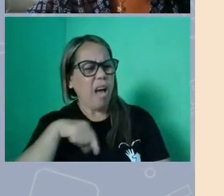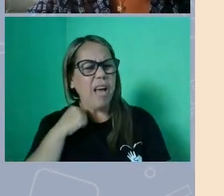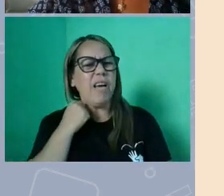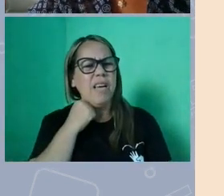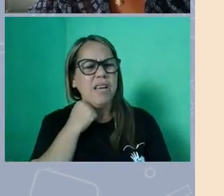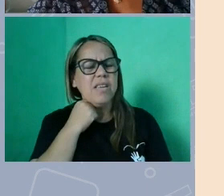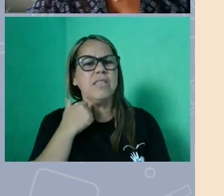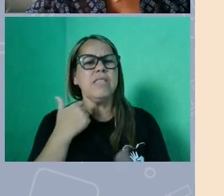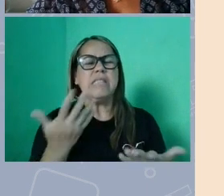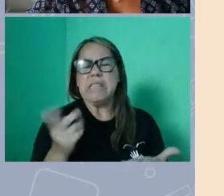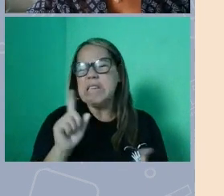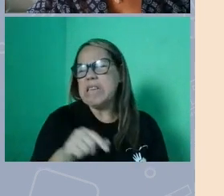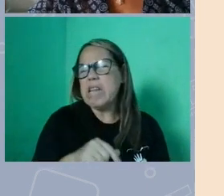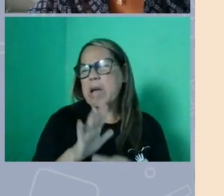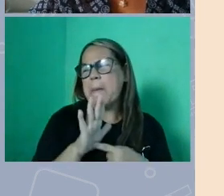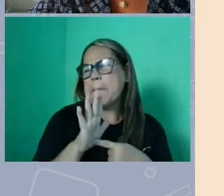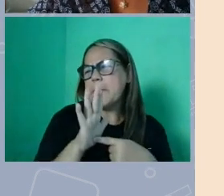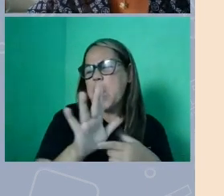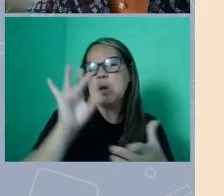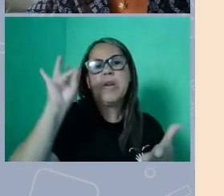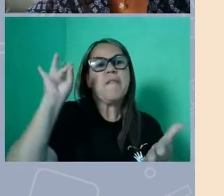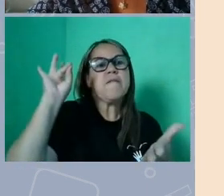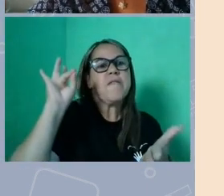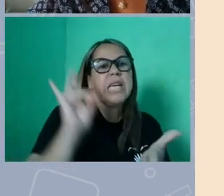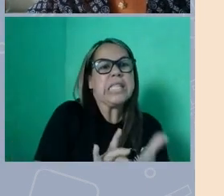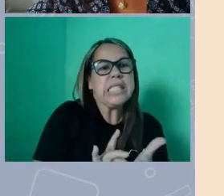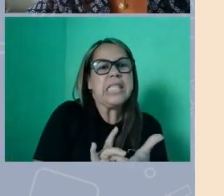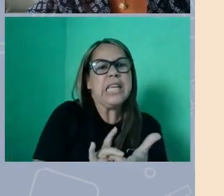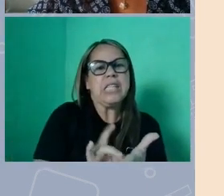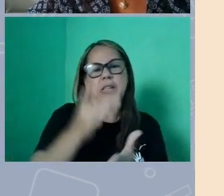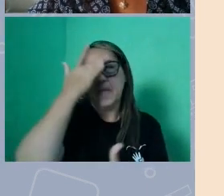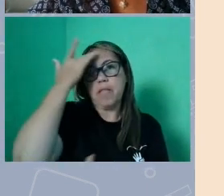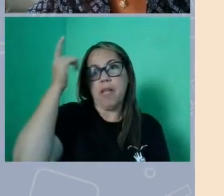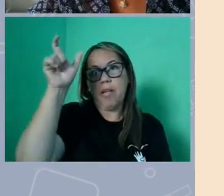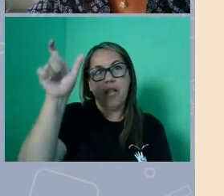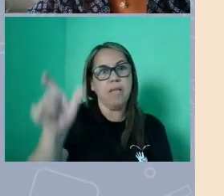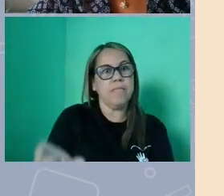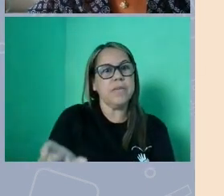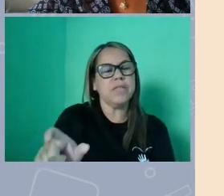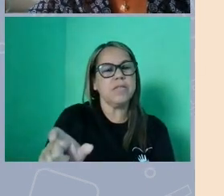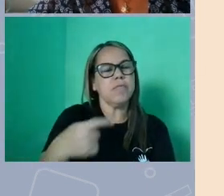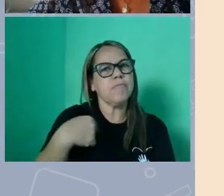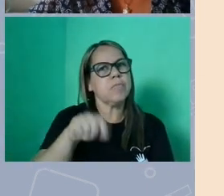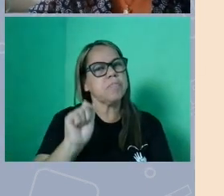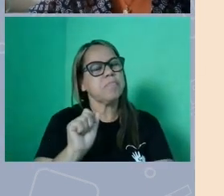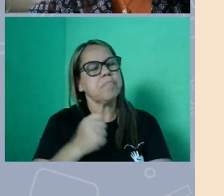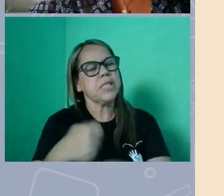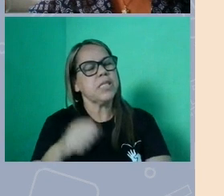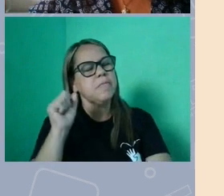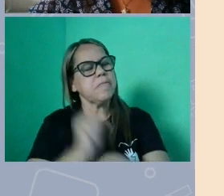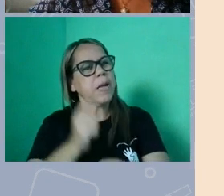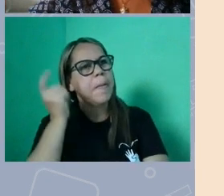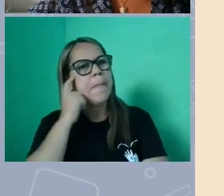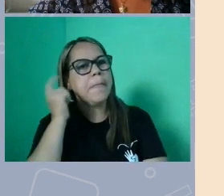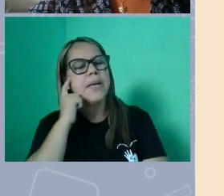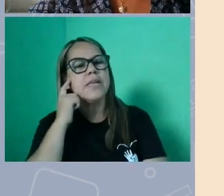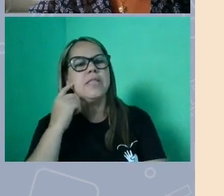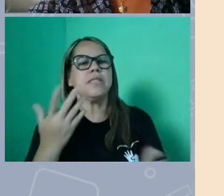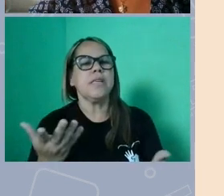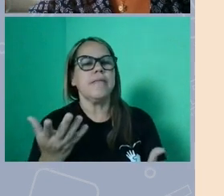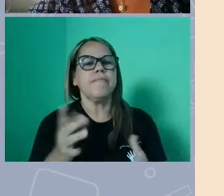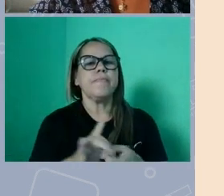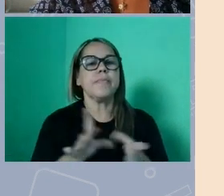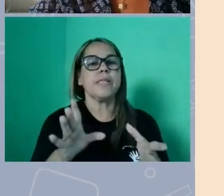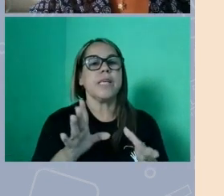será que expressam a realidade e a vida de uma pessoa né a gente precisa pensar permitem o compartilhamento de